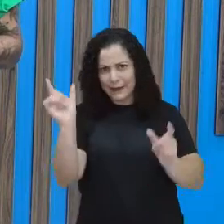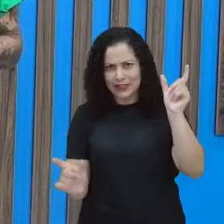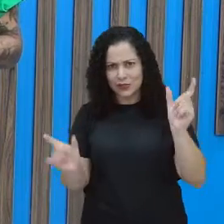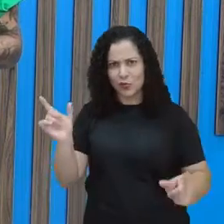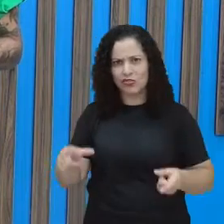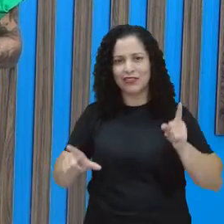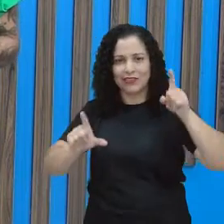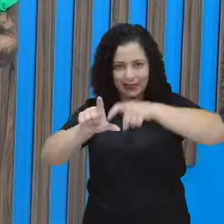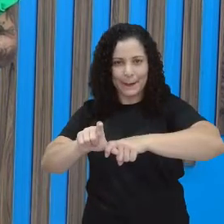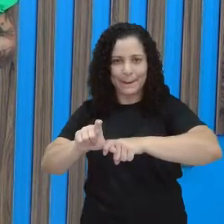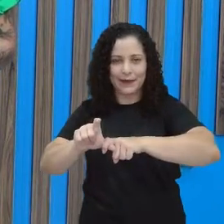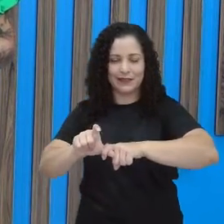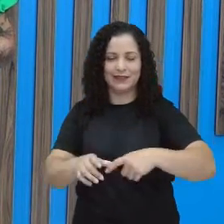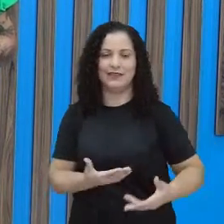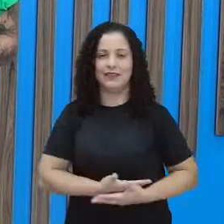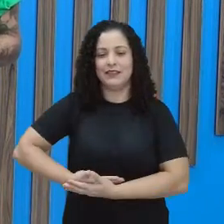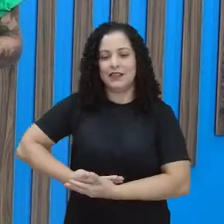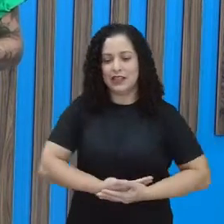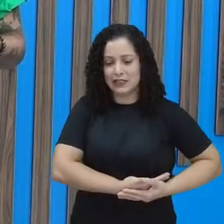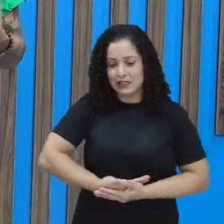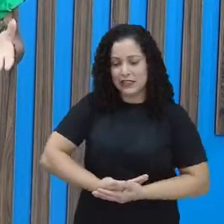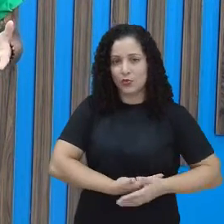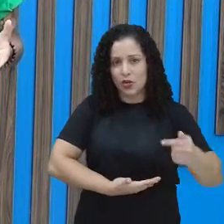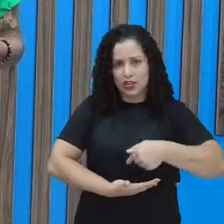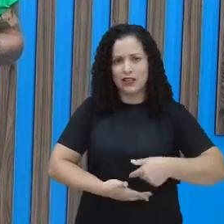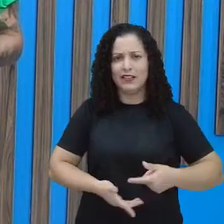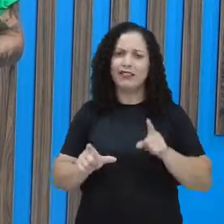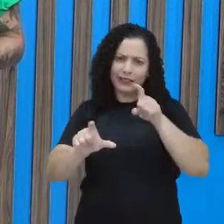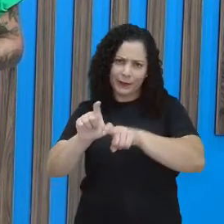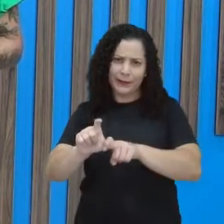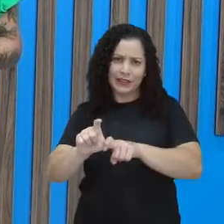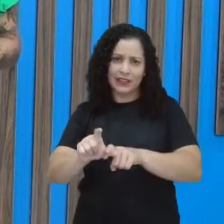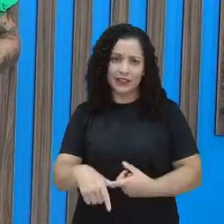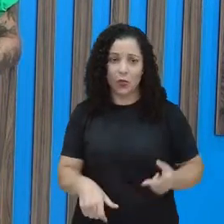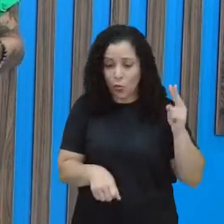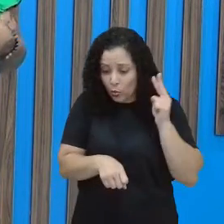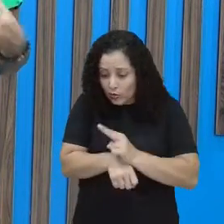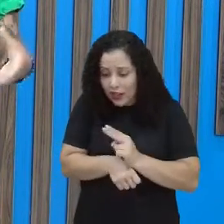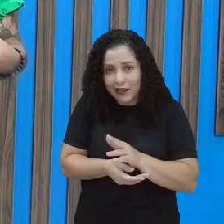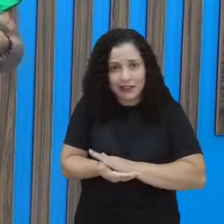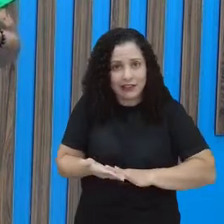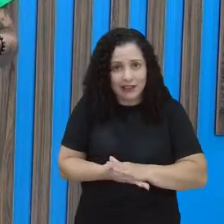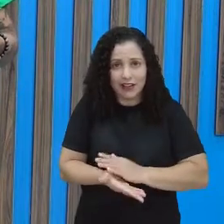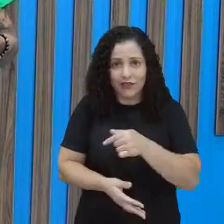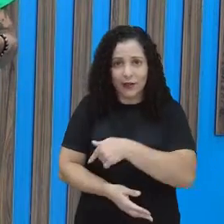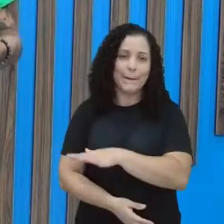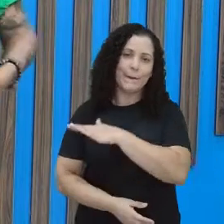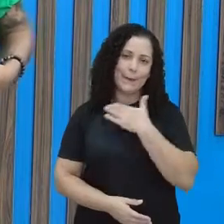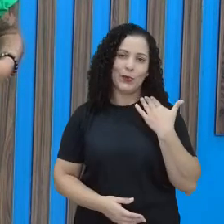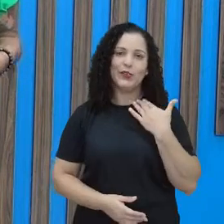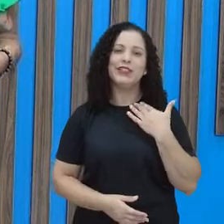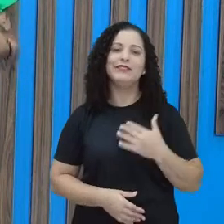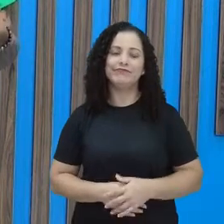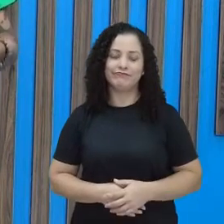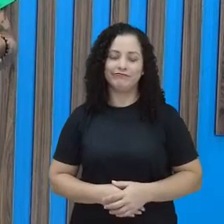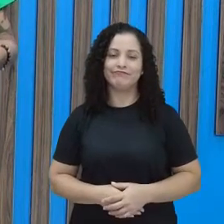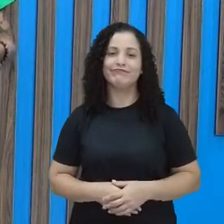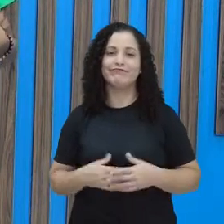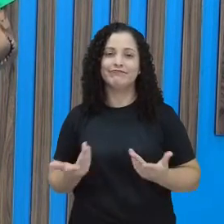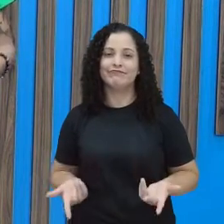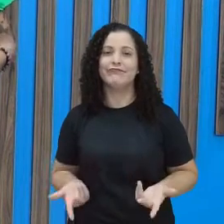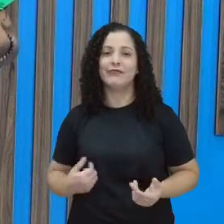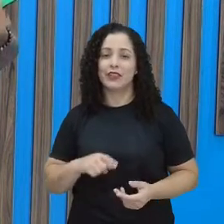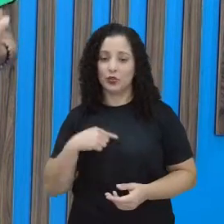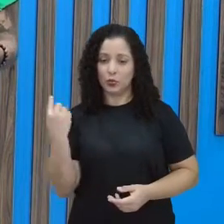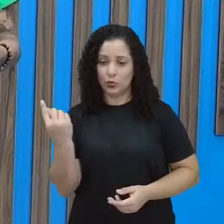dependente. Um recém-nascido, se não tiver quem cuide, ele vai morrer, né? Se não tiver quem alimente, ele vai morrer. Porque a nossa espécie, ela é